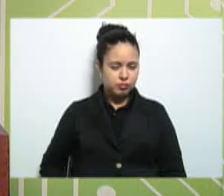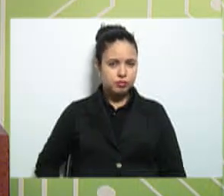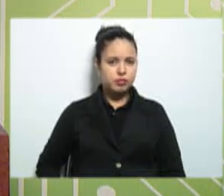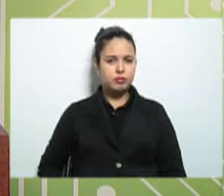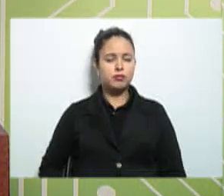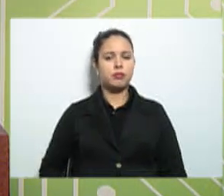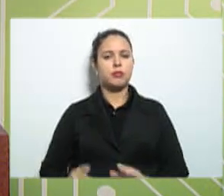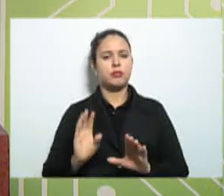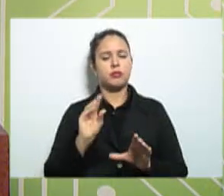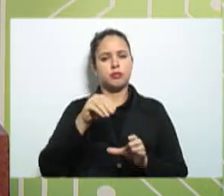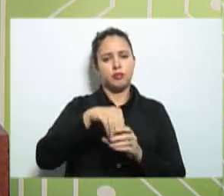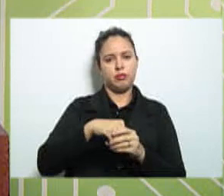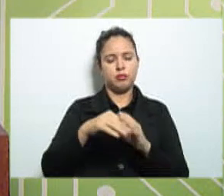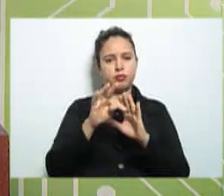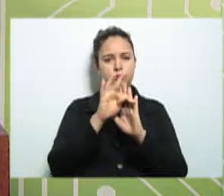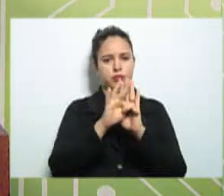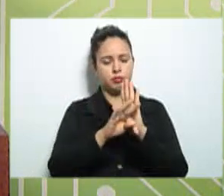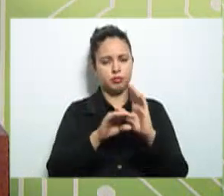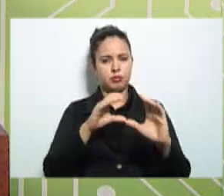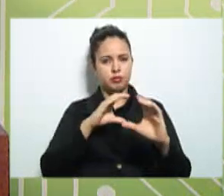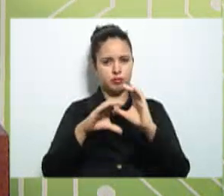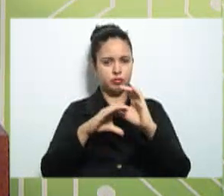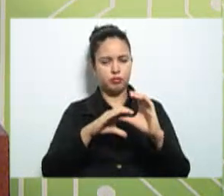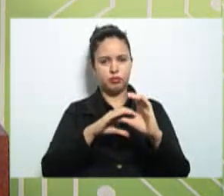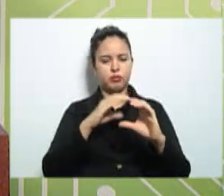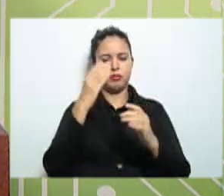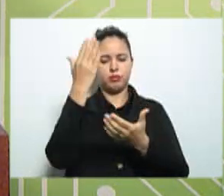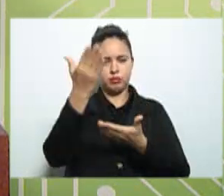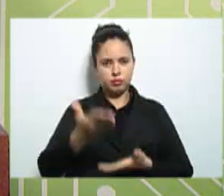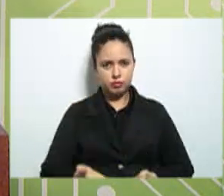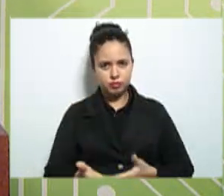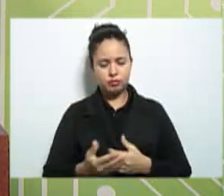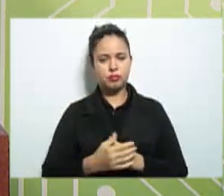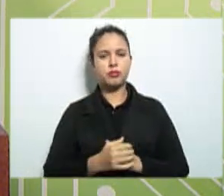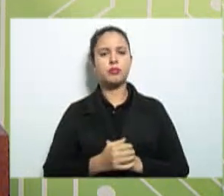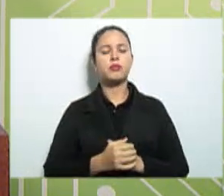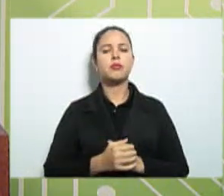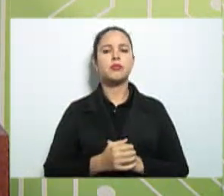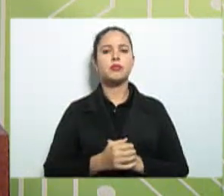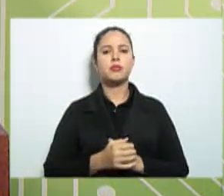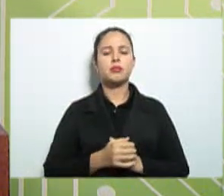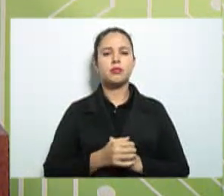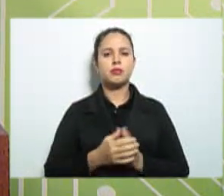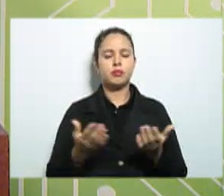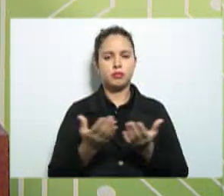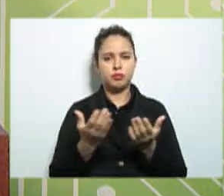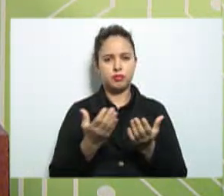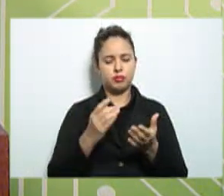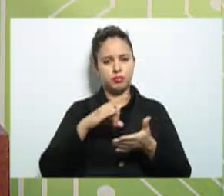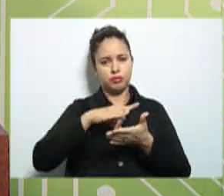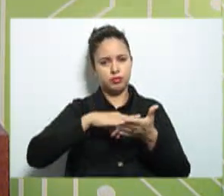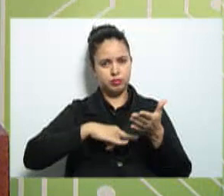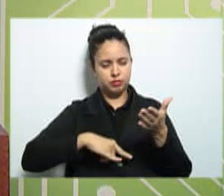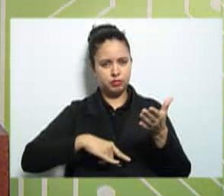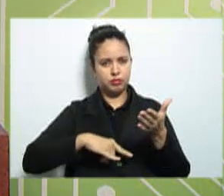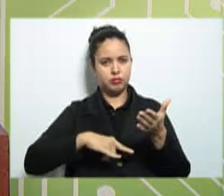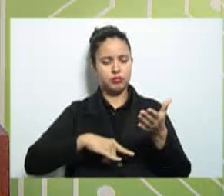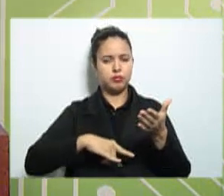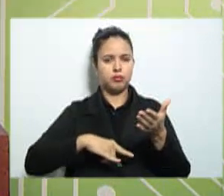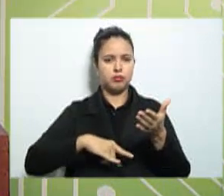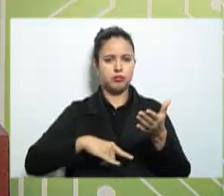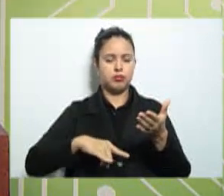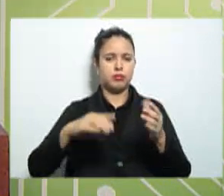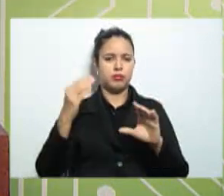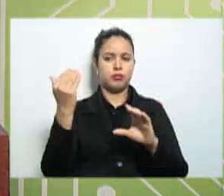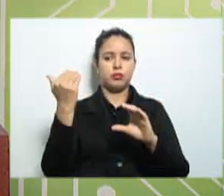do texto, comunico Vossa Excelência. Agora, se o meu documento oficial não está sendo enviado nem para o